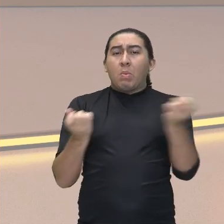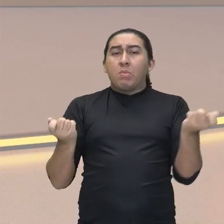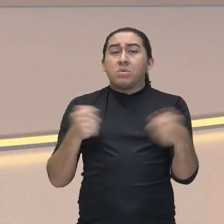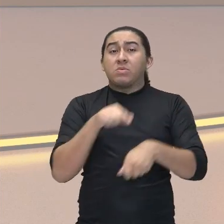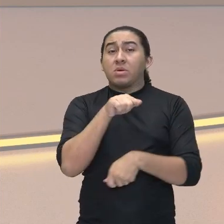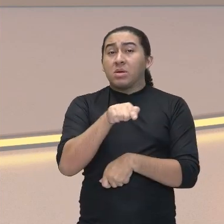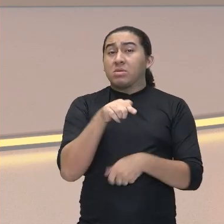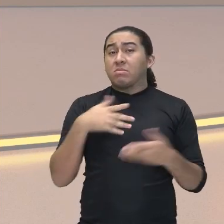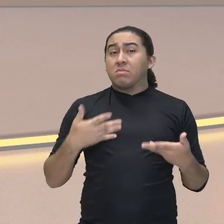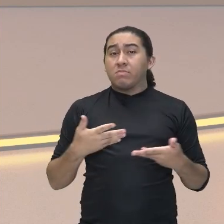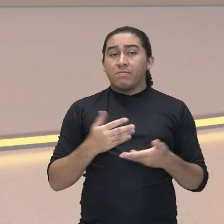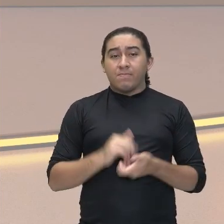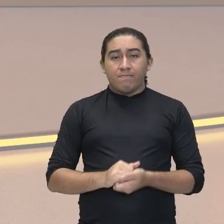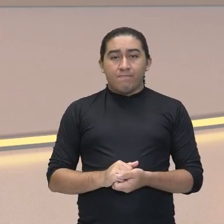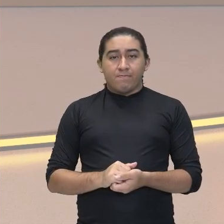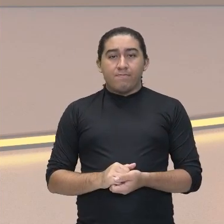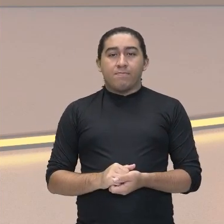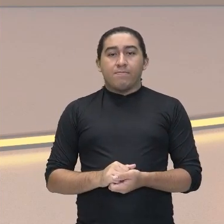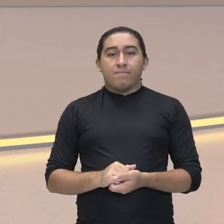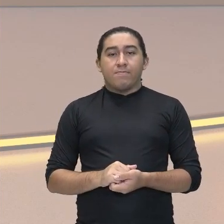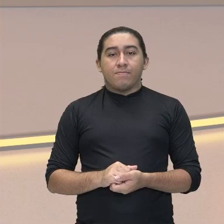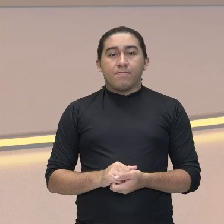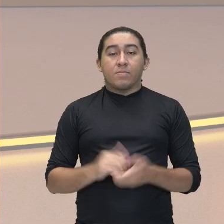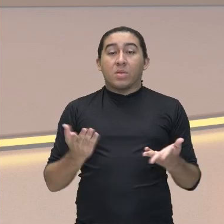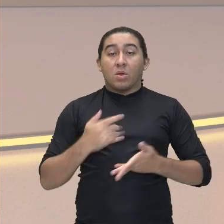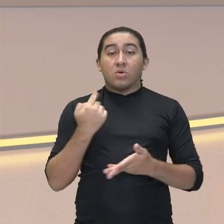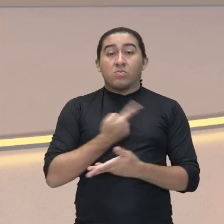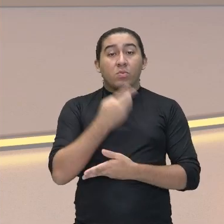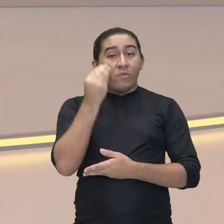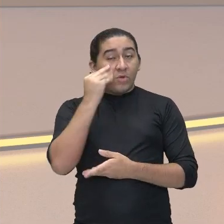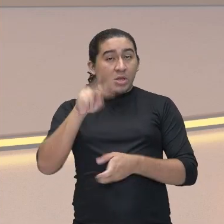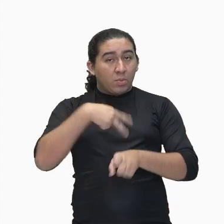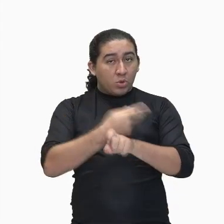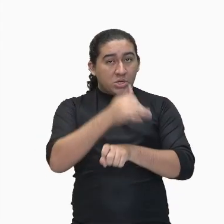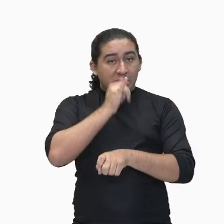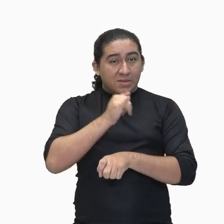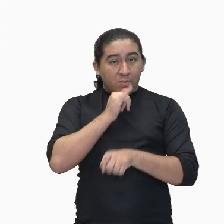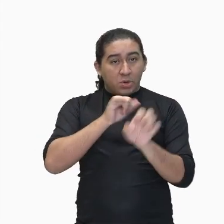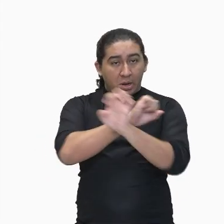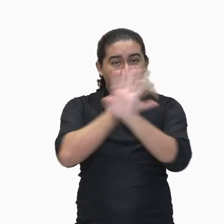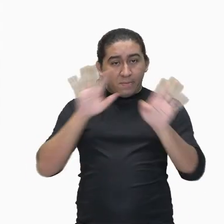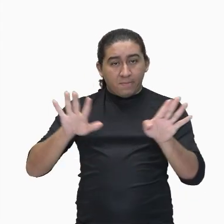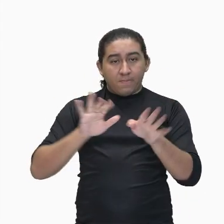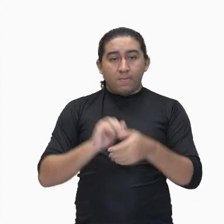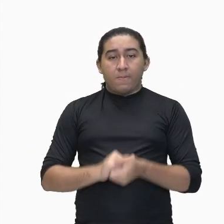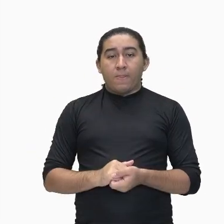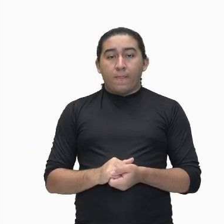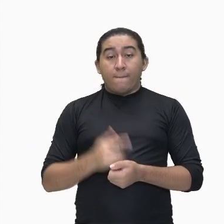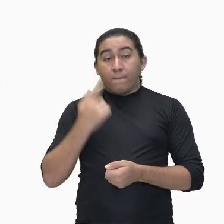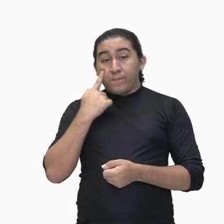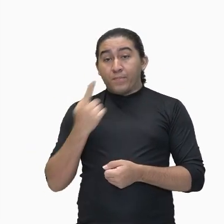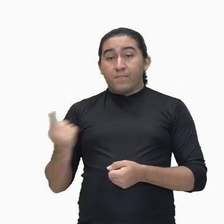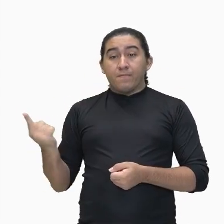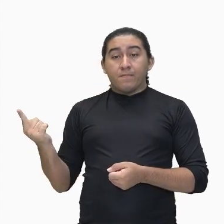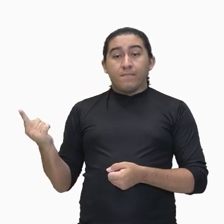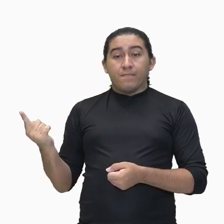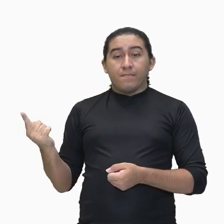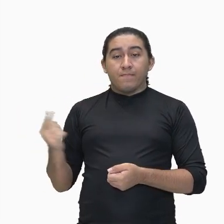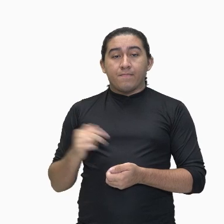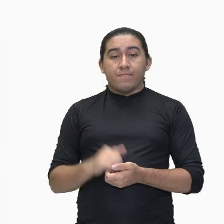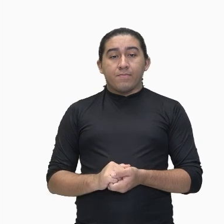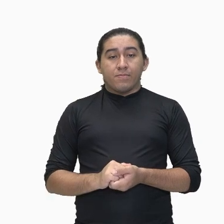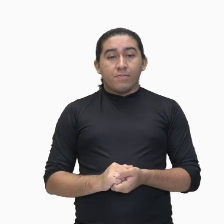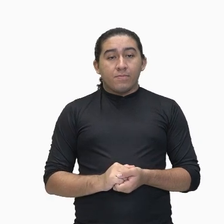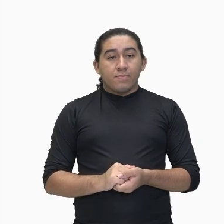isso? Vamos ver aqui e depois trazer alguns exemplos para entender melhor. Olha,